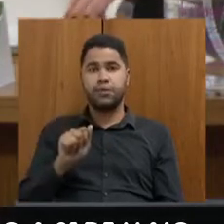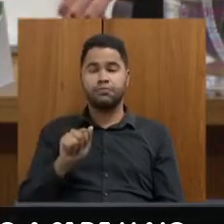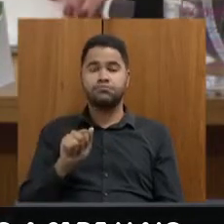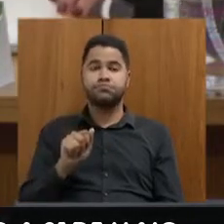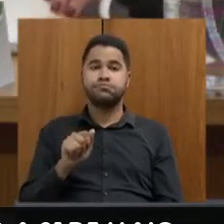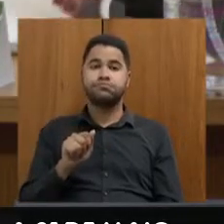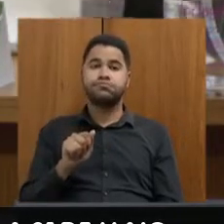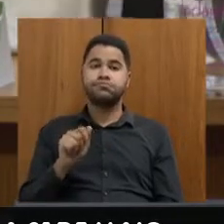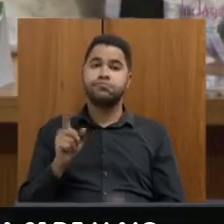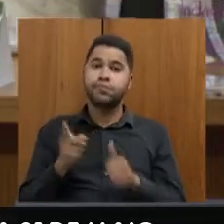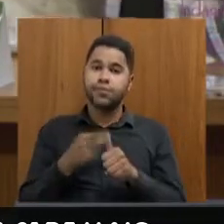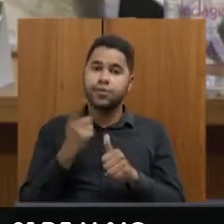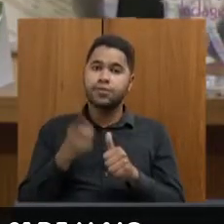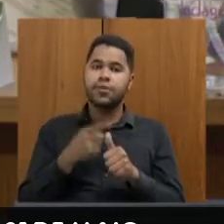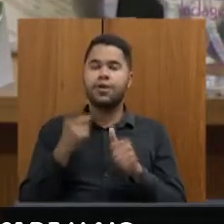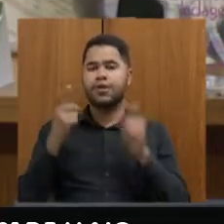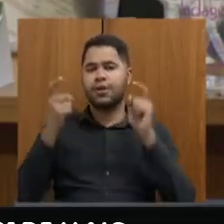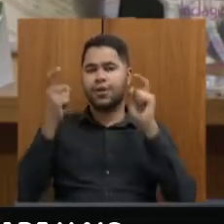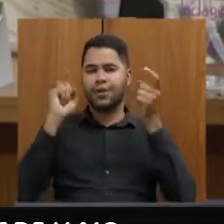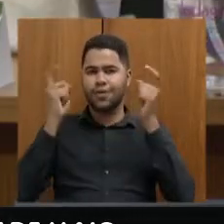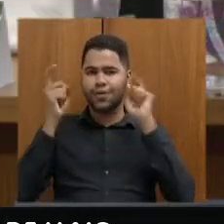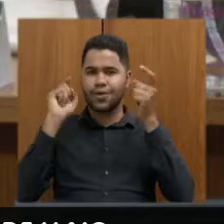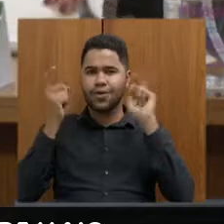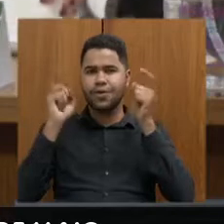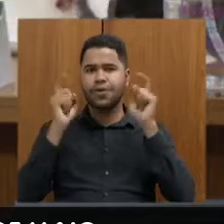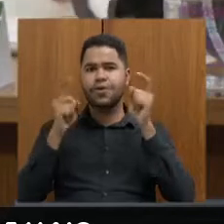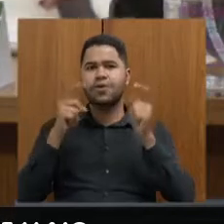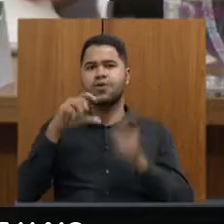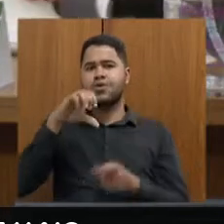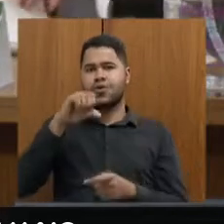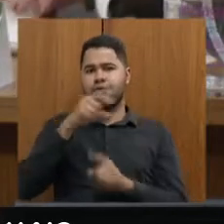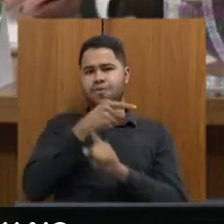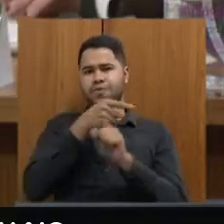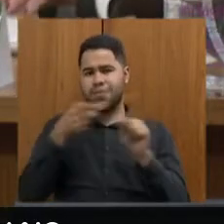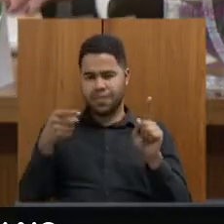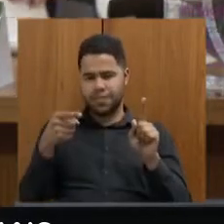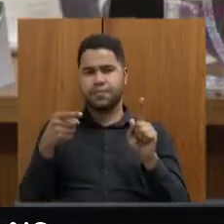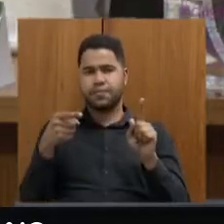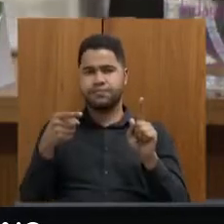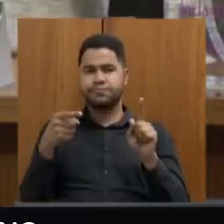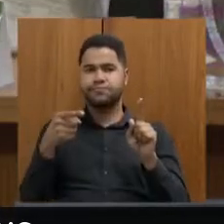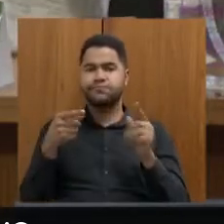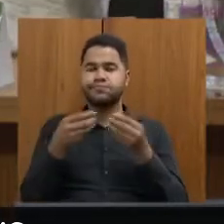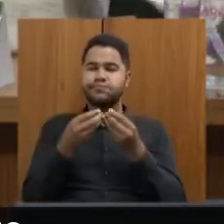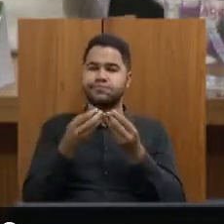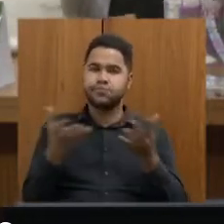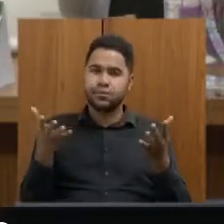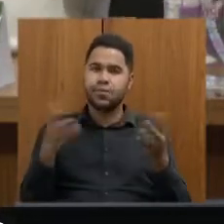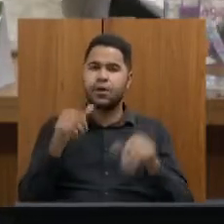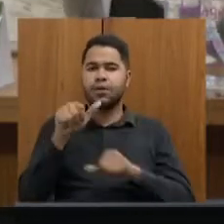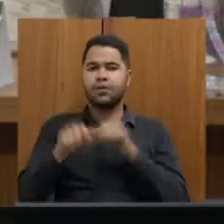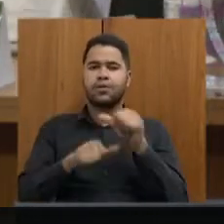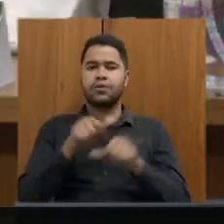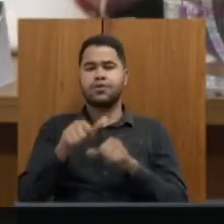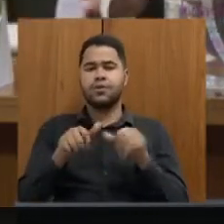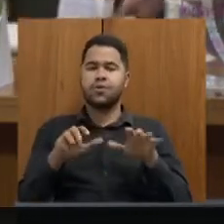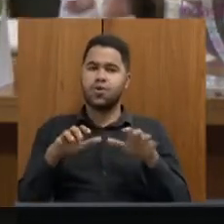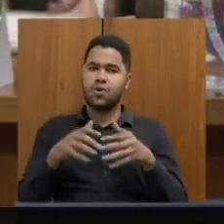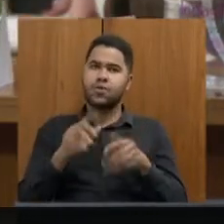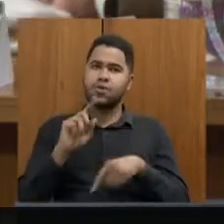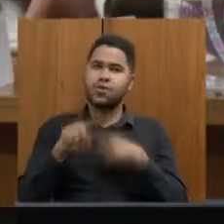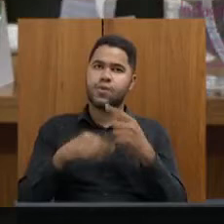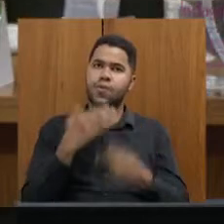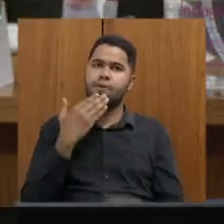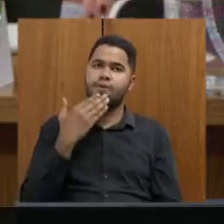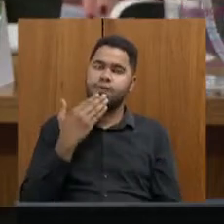queria aqui de primeira mão como a reunião hoje foi Acho que as 96 a gente estava reunido trazer essa atualização para comissão depois eu